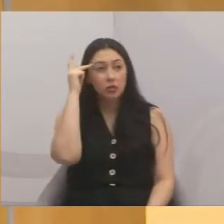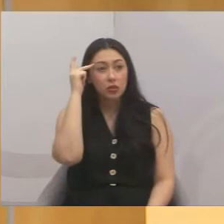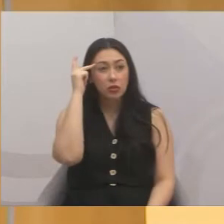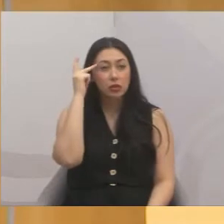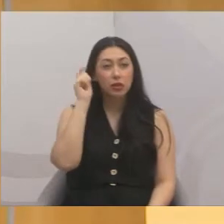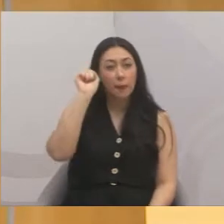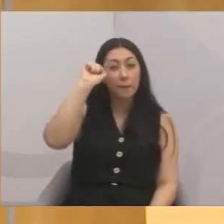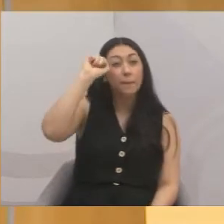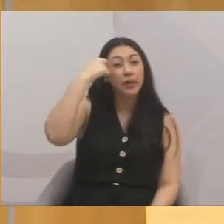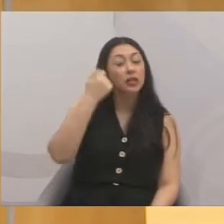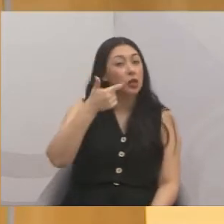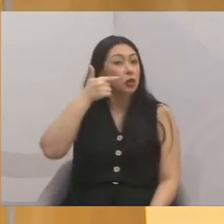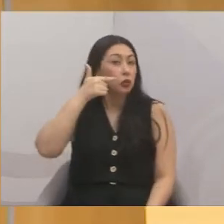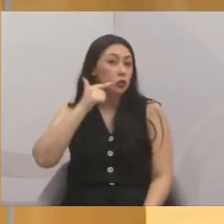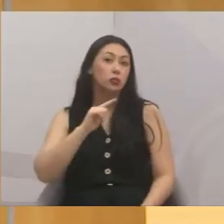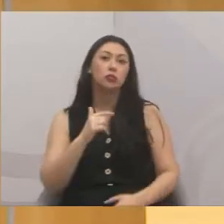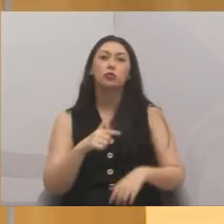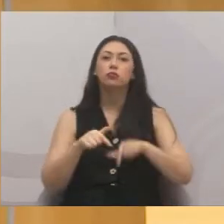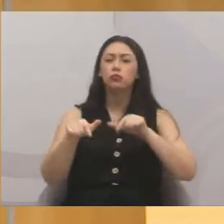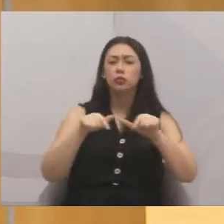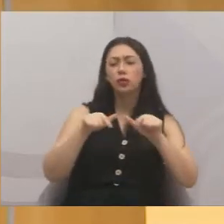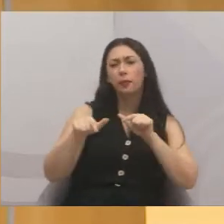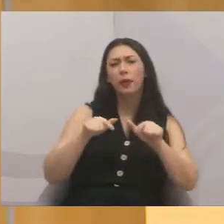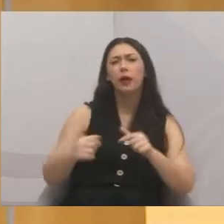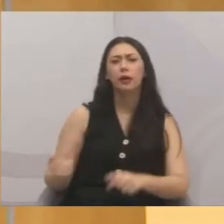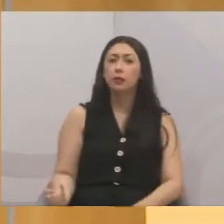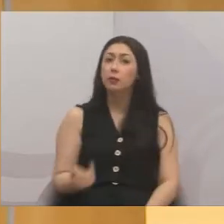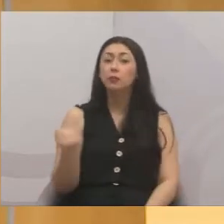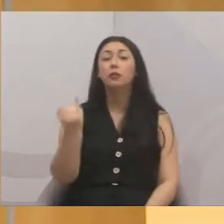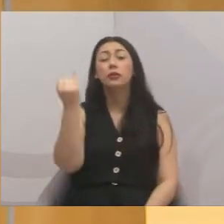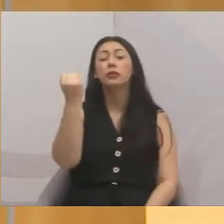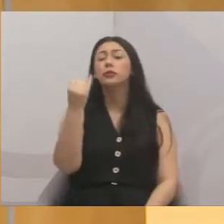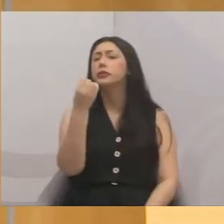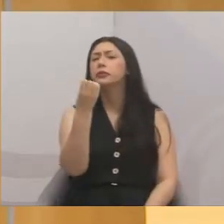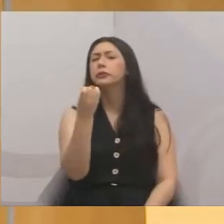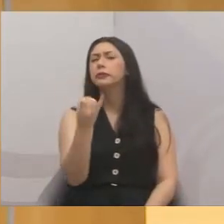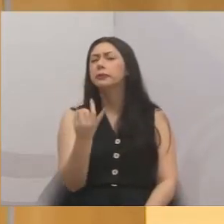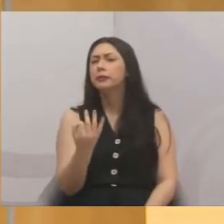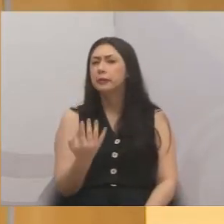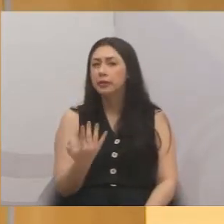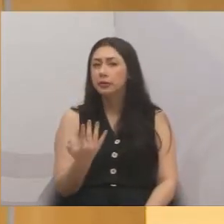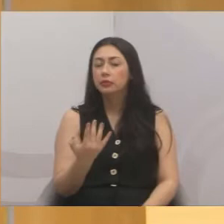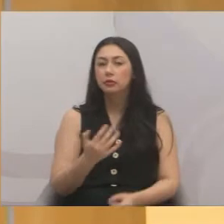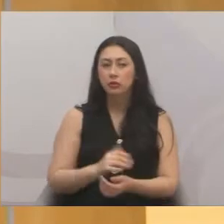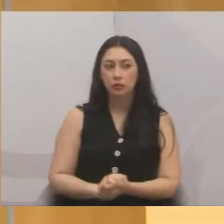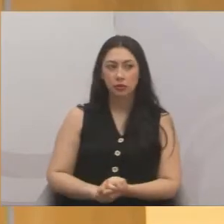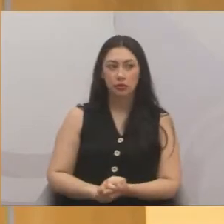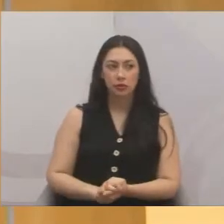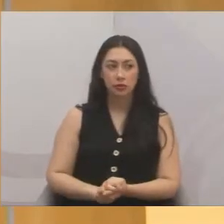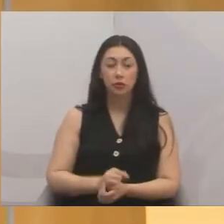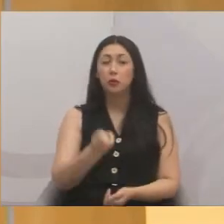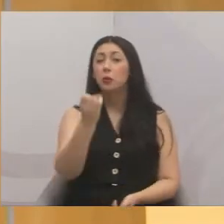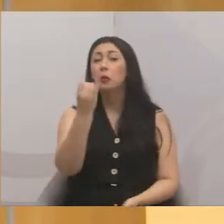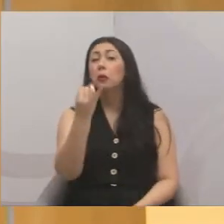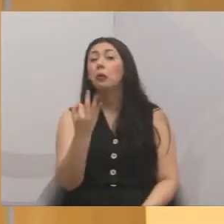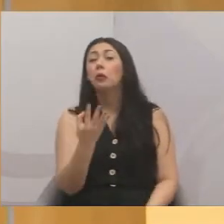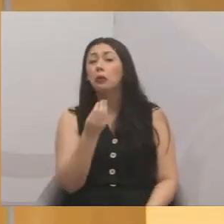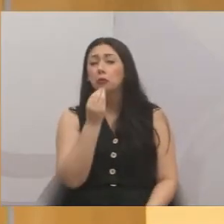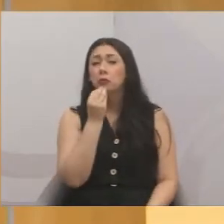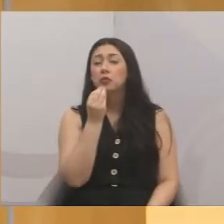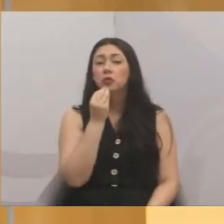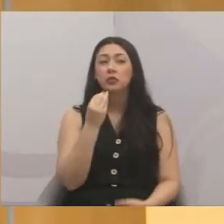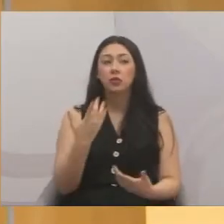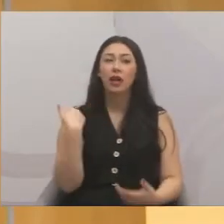cargos importantes, que tocou pastas importantes? Quantas pessoas tiveram a oportunidade? A